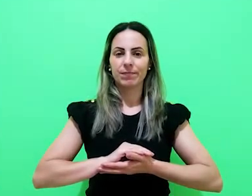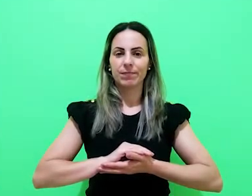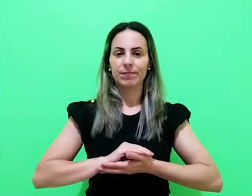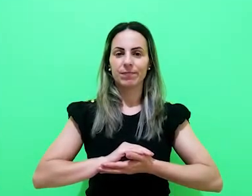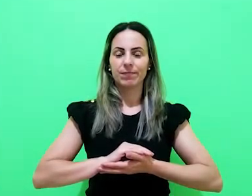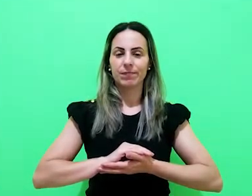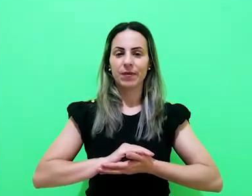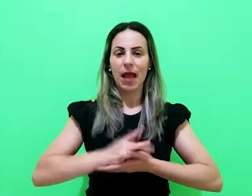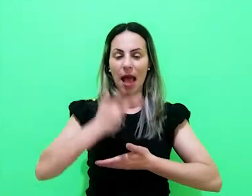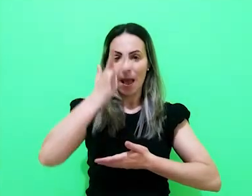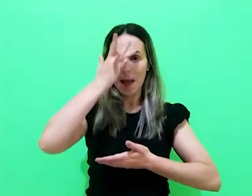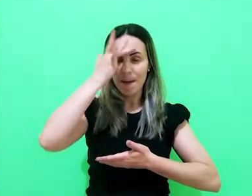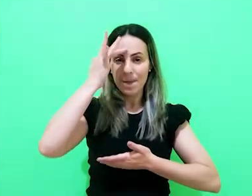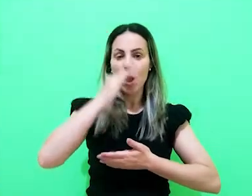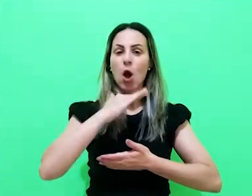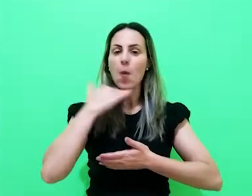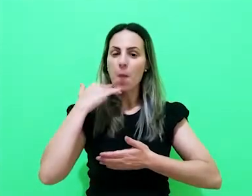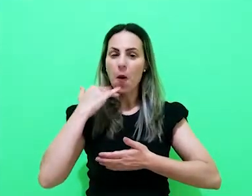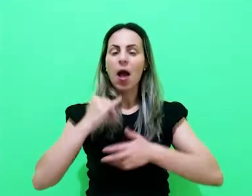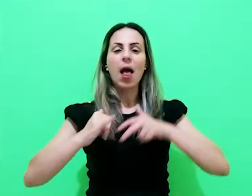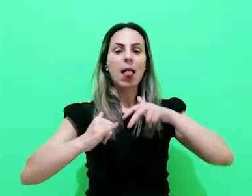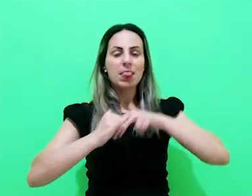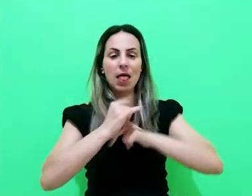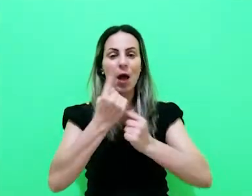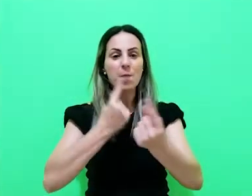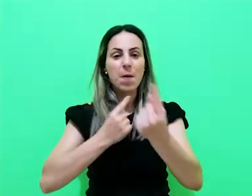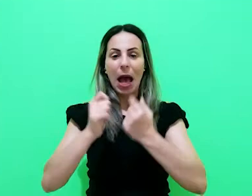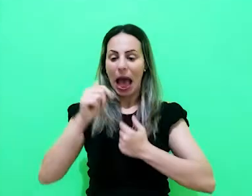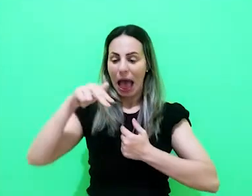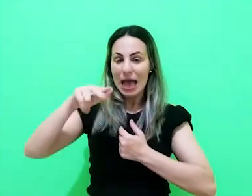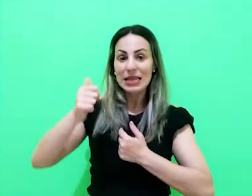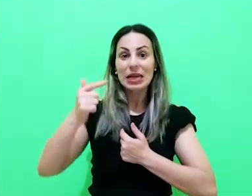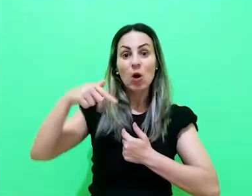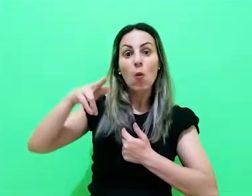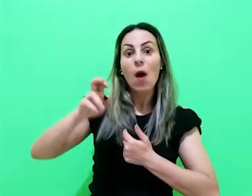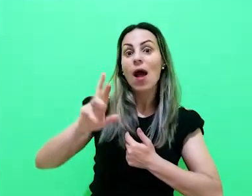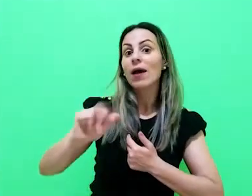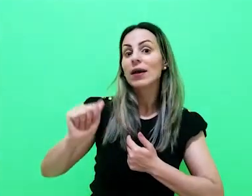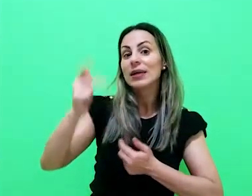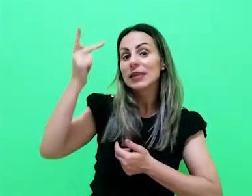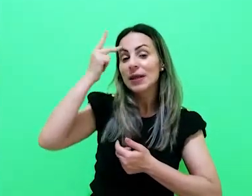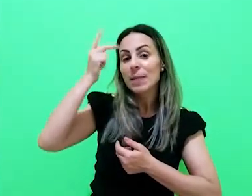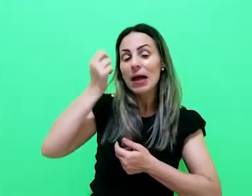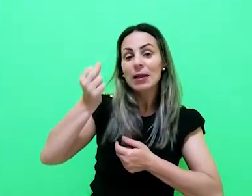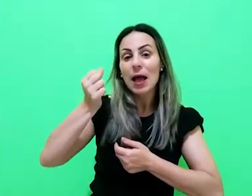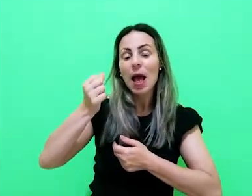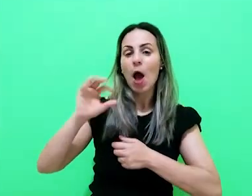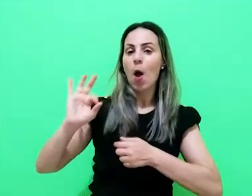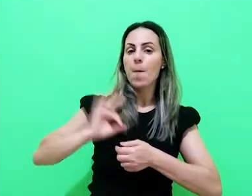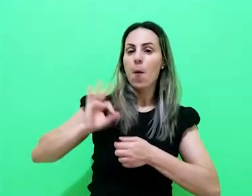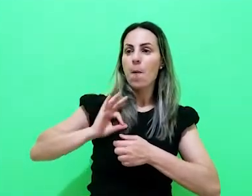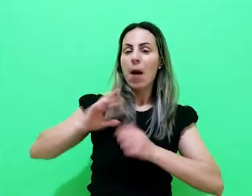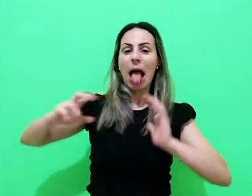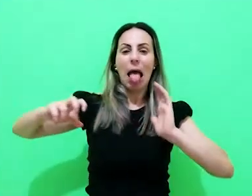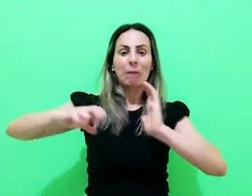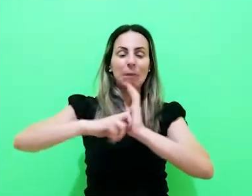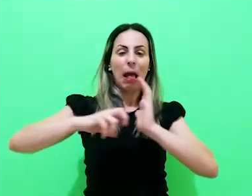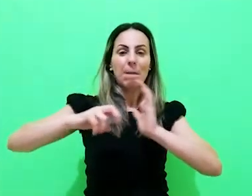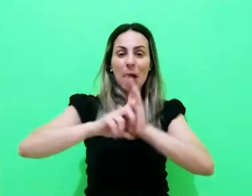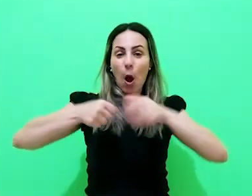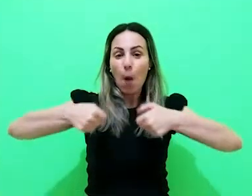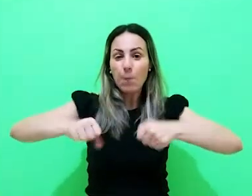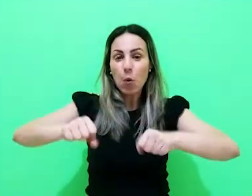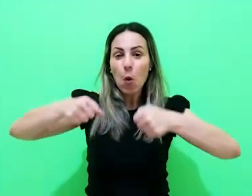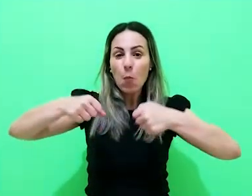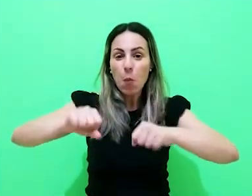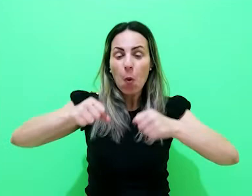Uma pessoa morreu e 6 ficaram feridas no acidente na rodovia Anhanguera, em São Paulo. 3 policiais foram atropelados por